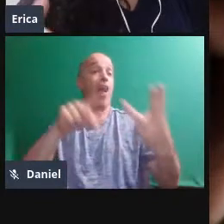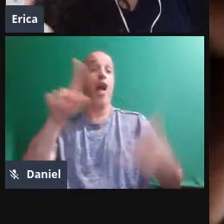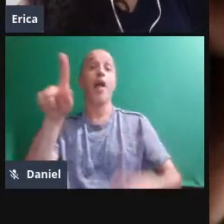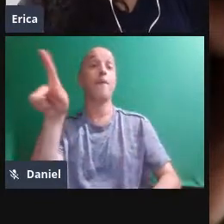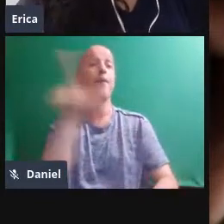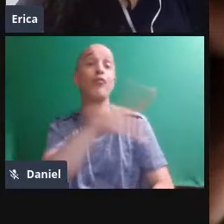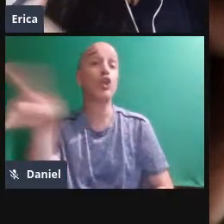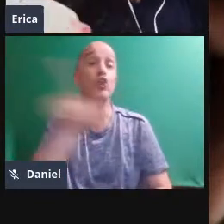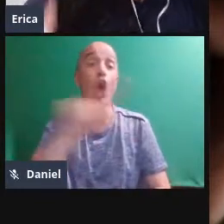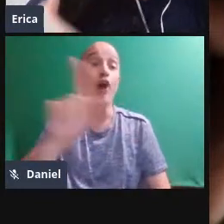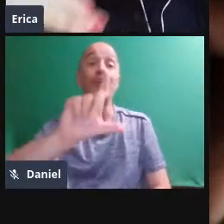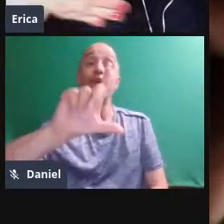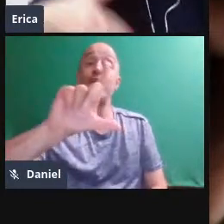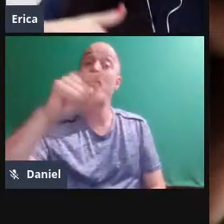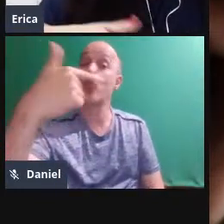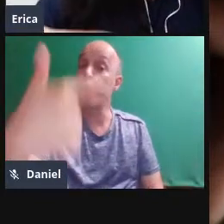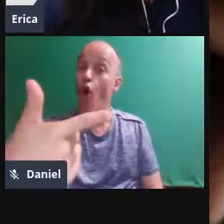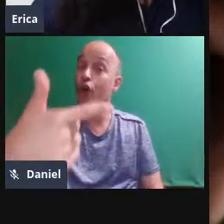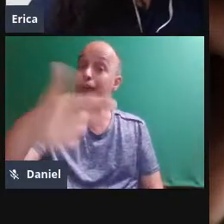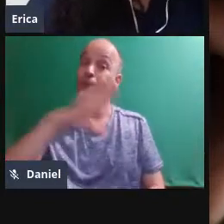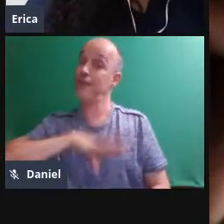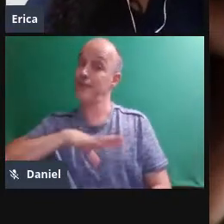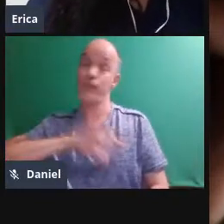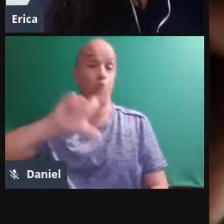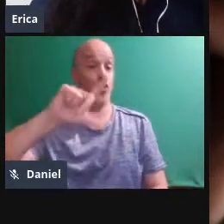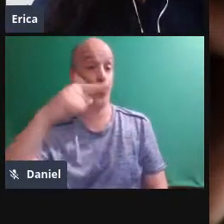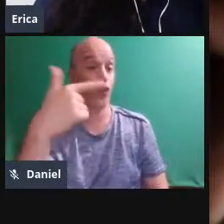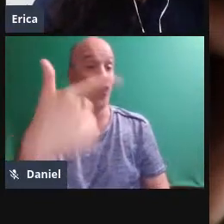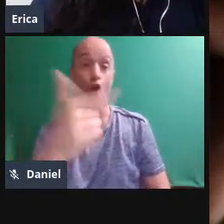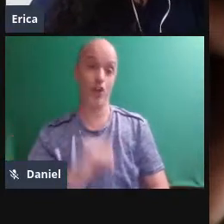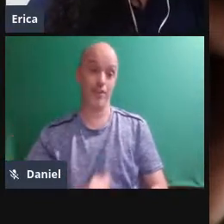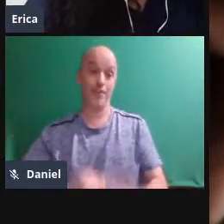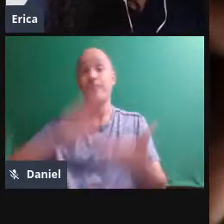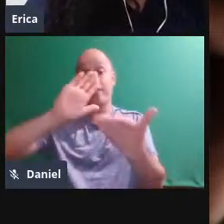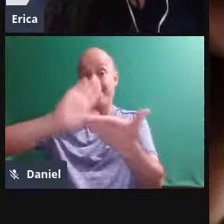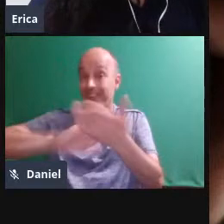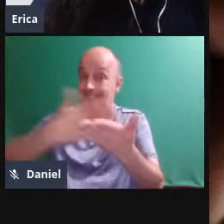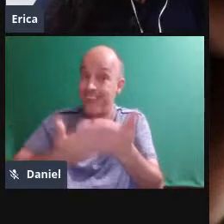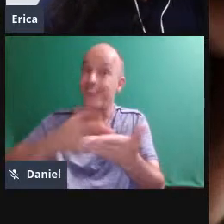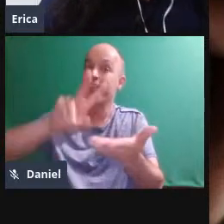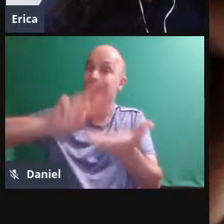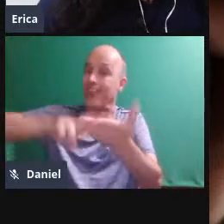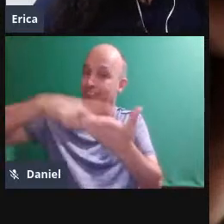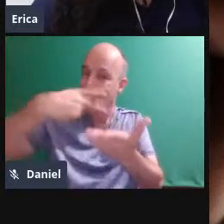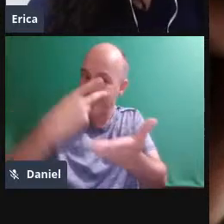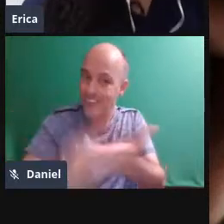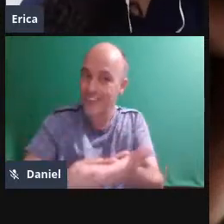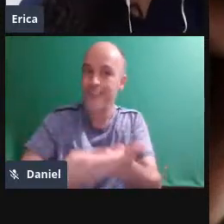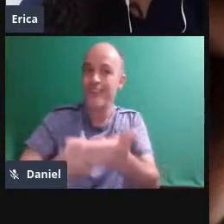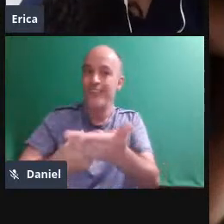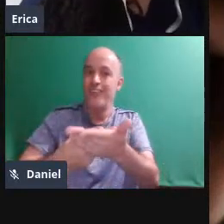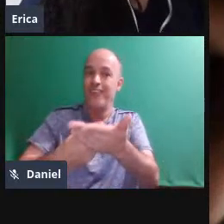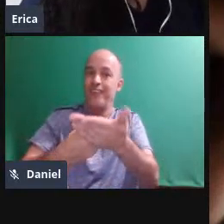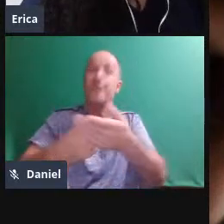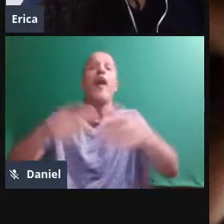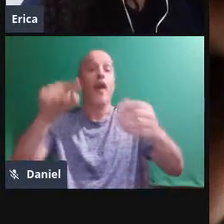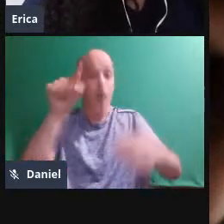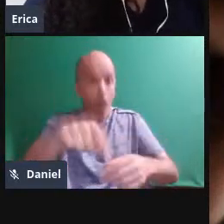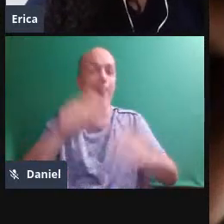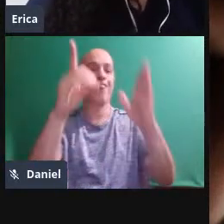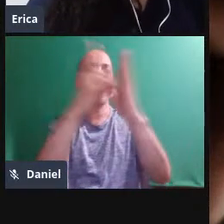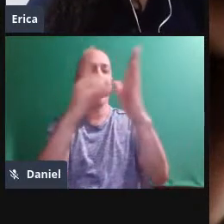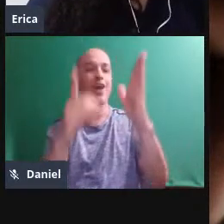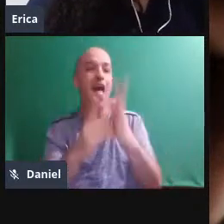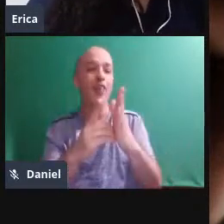decreto 5626 fala da criação de escolas bilíngues, fala do Letras Libras, fala do português como segunda língua, fala